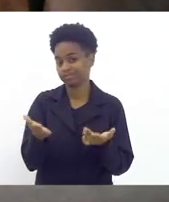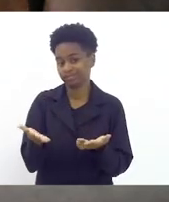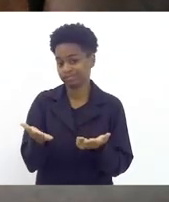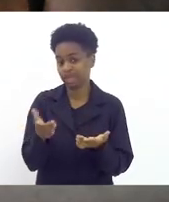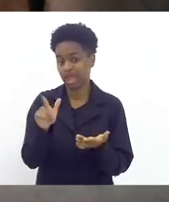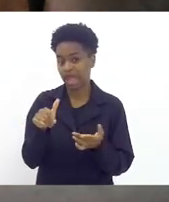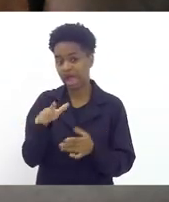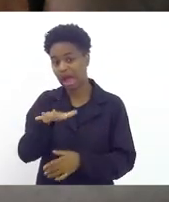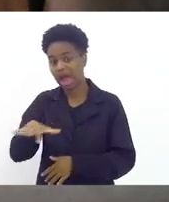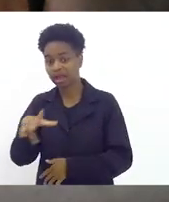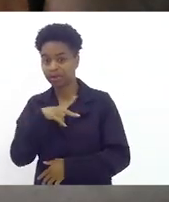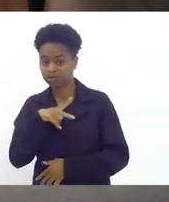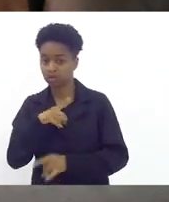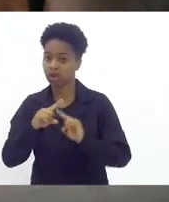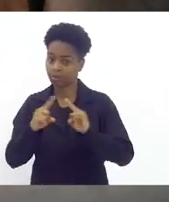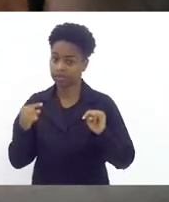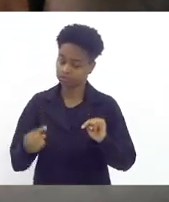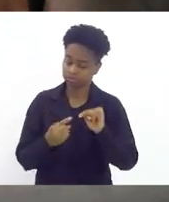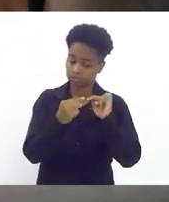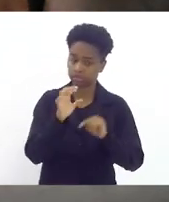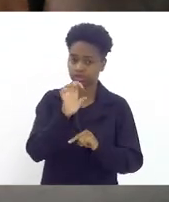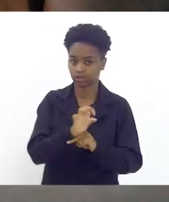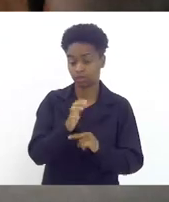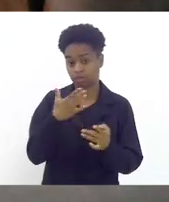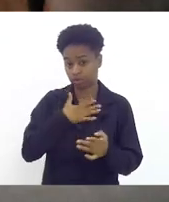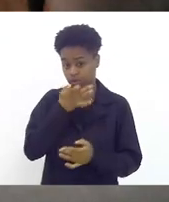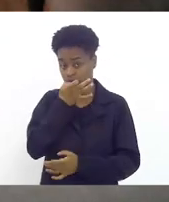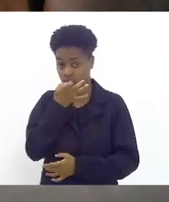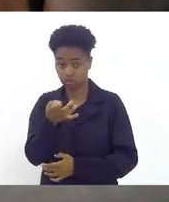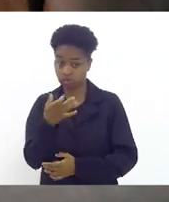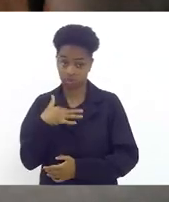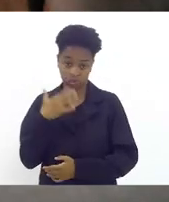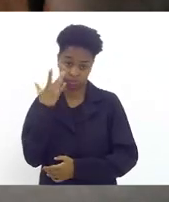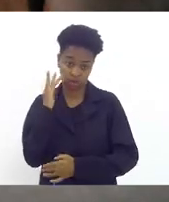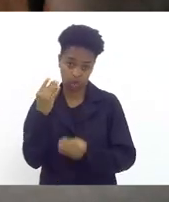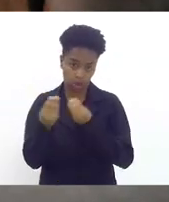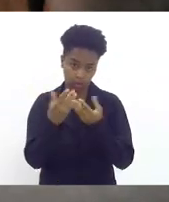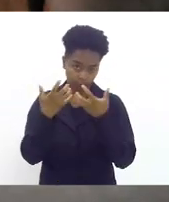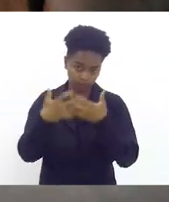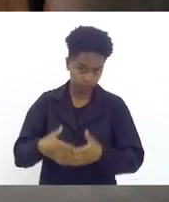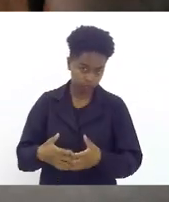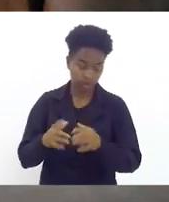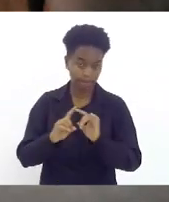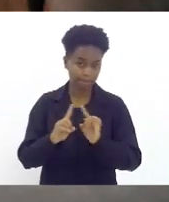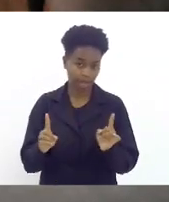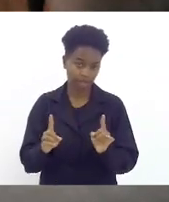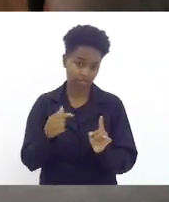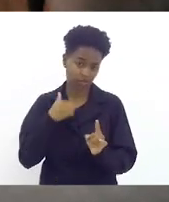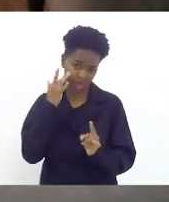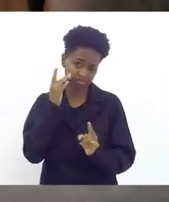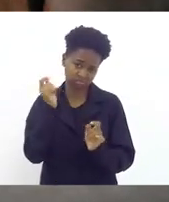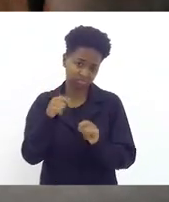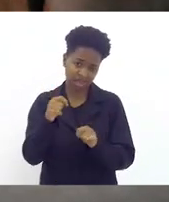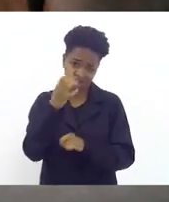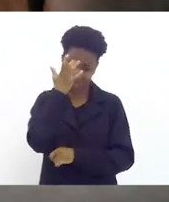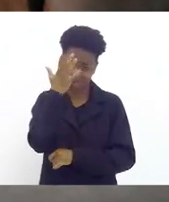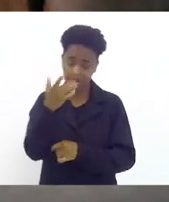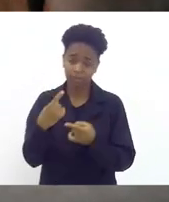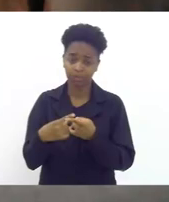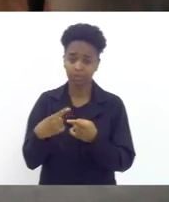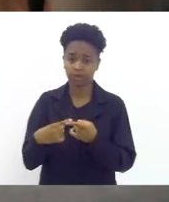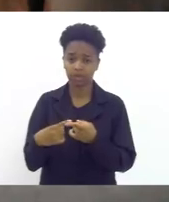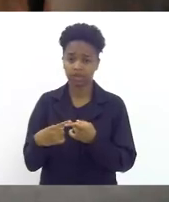em áreas privadas né então é uma sugestão não sei como viabilizar isso mas eu acho que não deve ser difícil porque já passaram